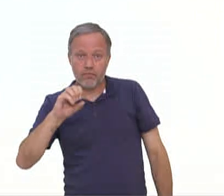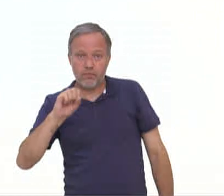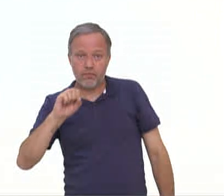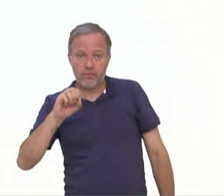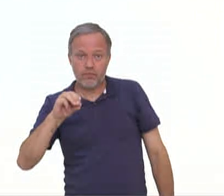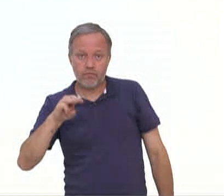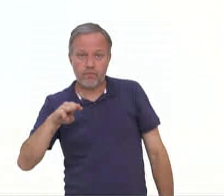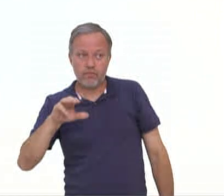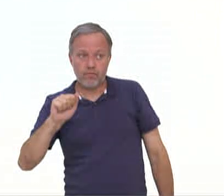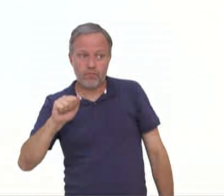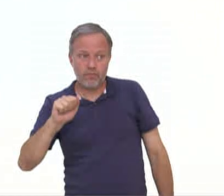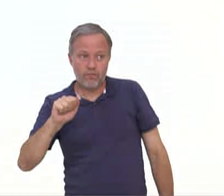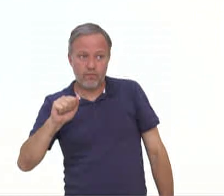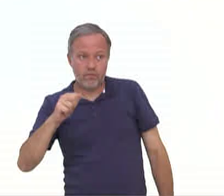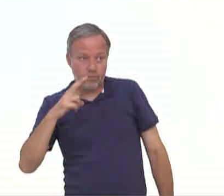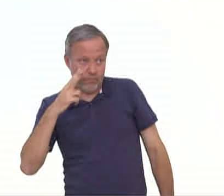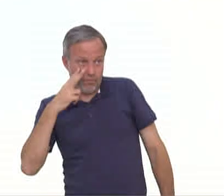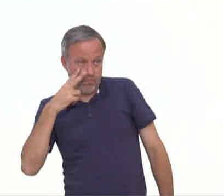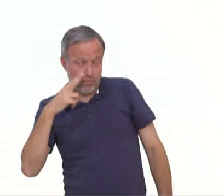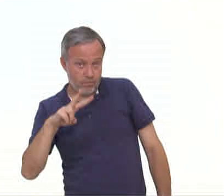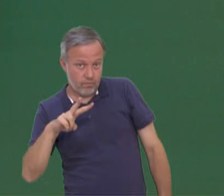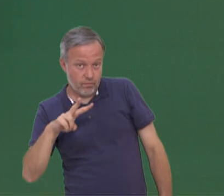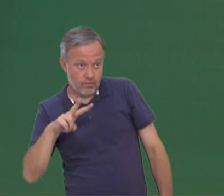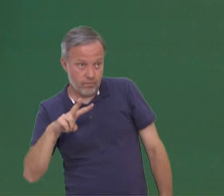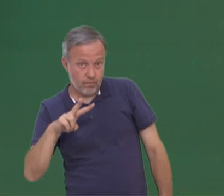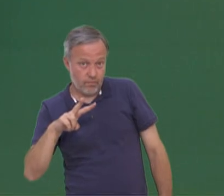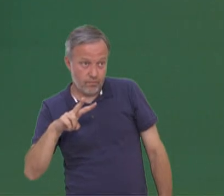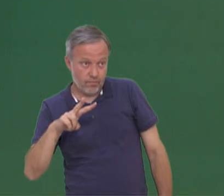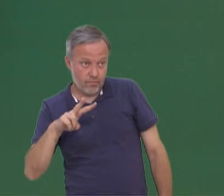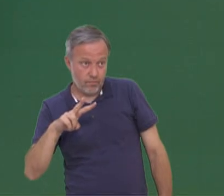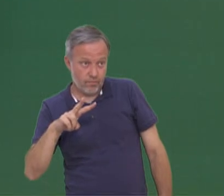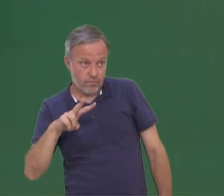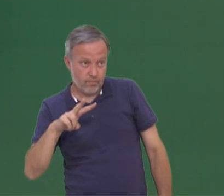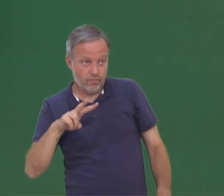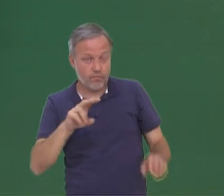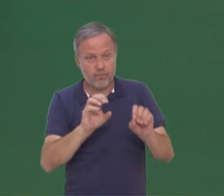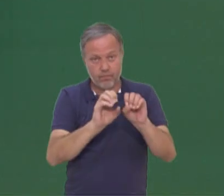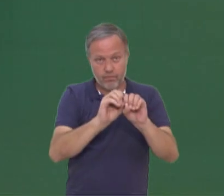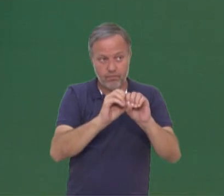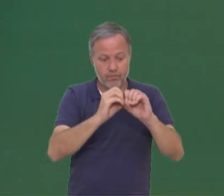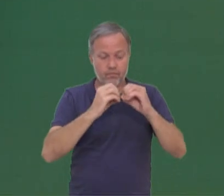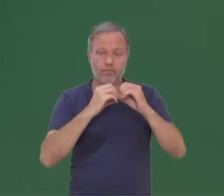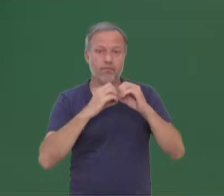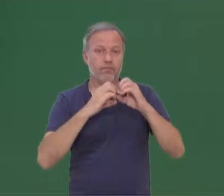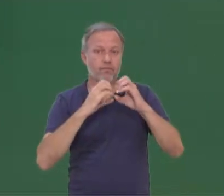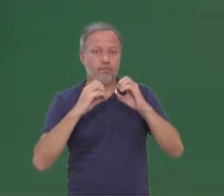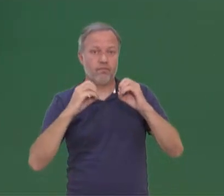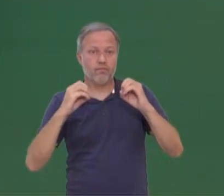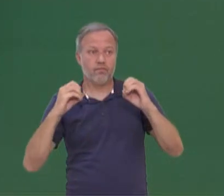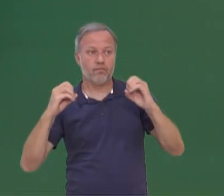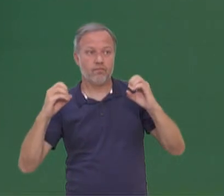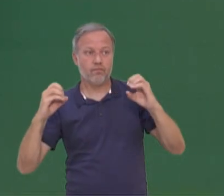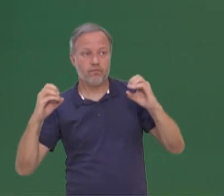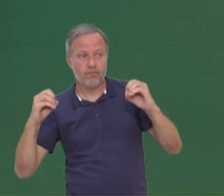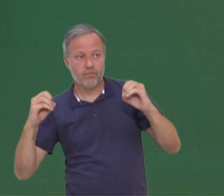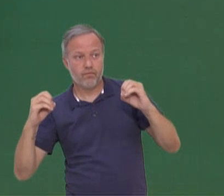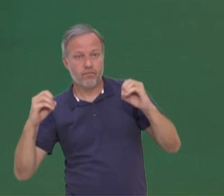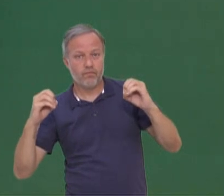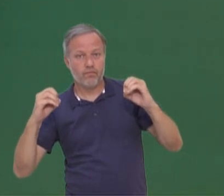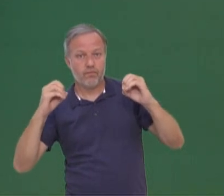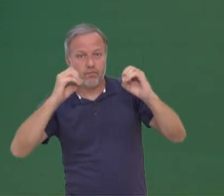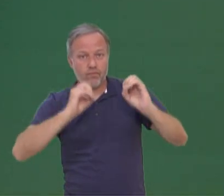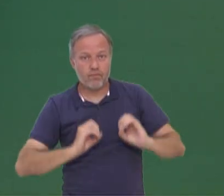pegar um pedaço do lipossoma e for olhar, o que nós vamos ver? Uma camada de lipídios para um dos lados, outra